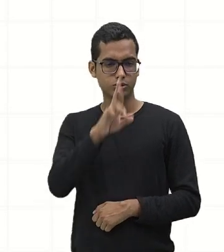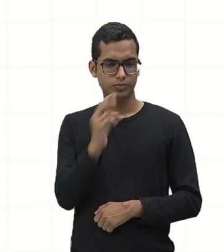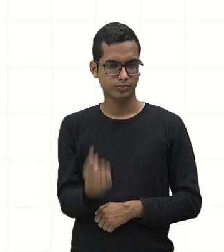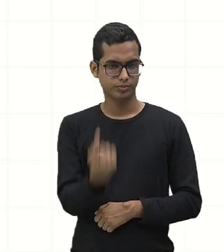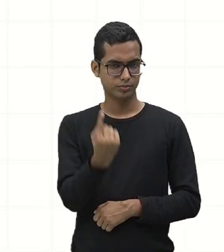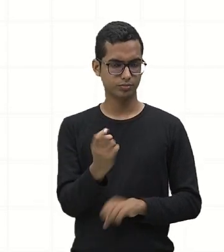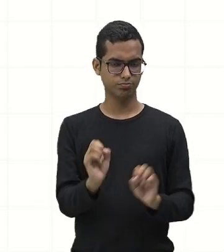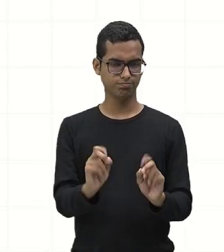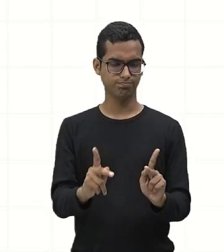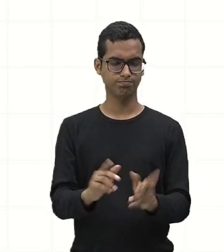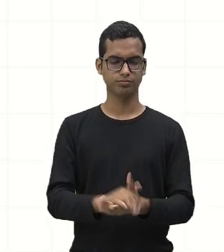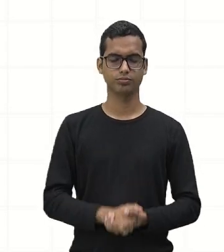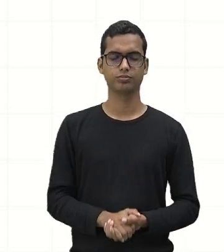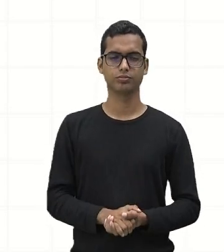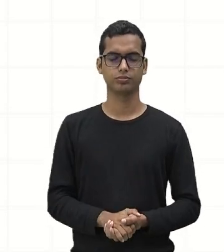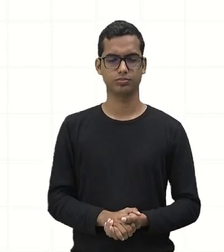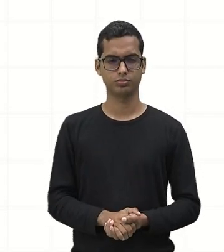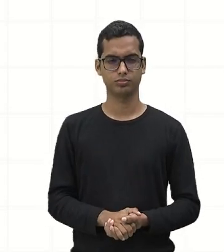1.